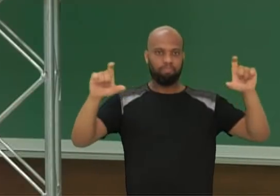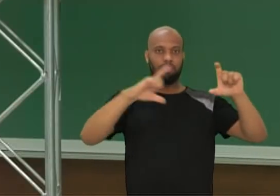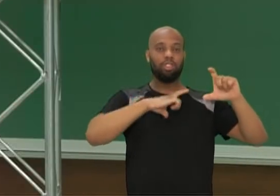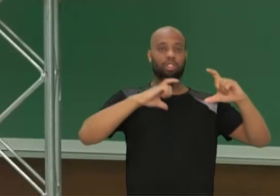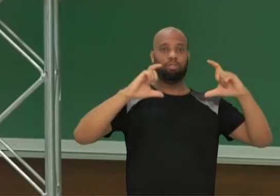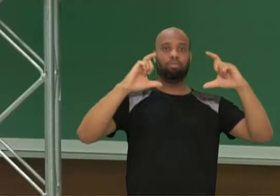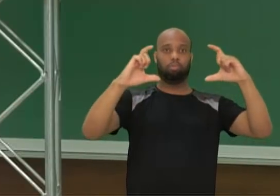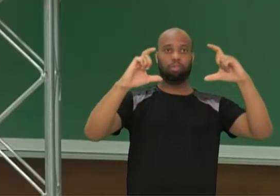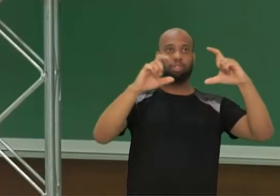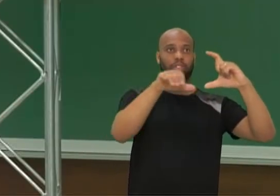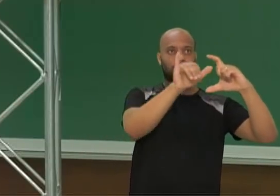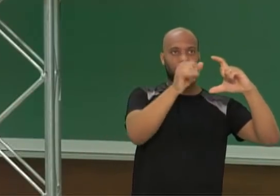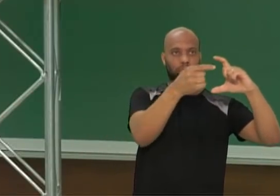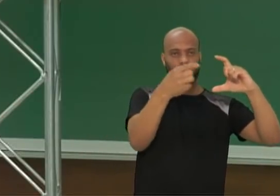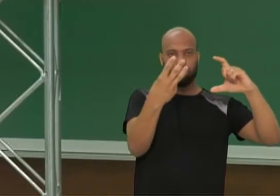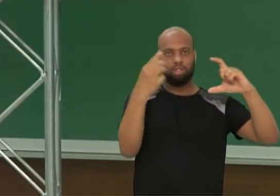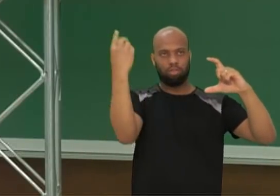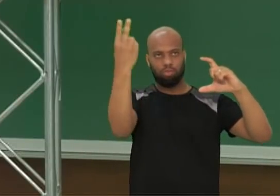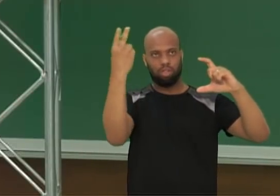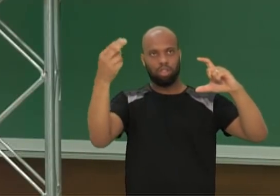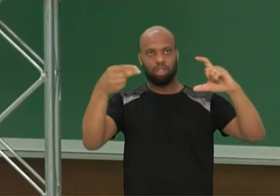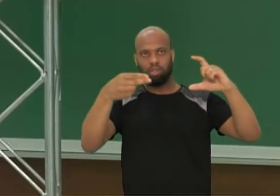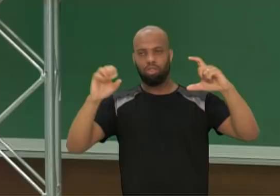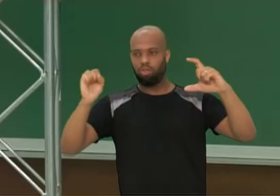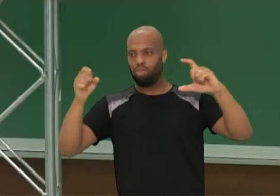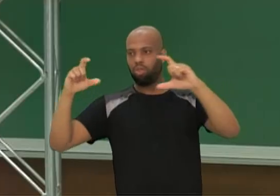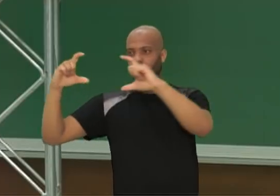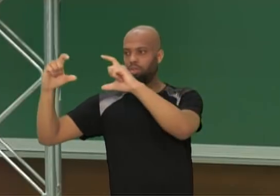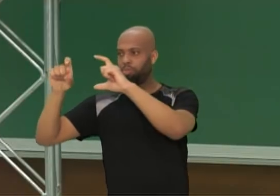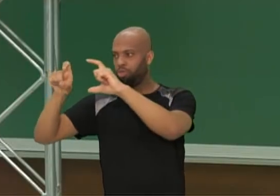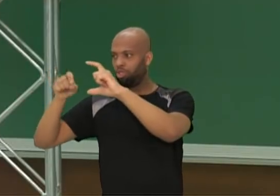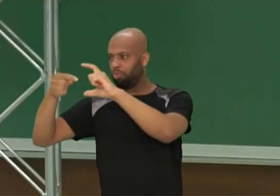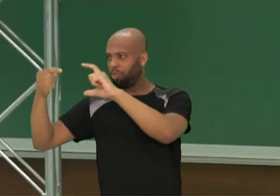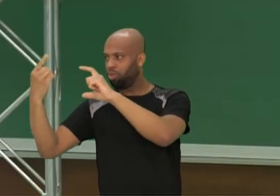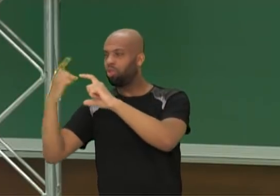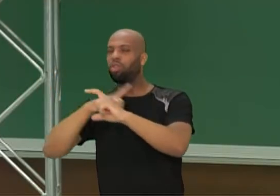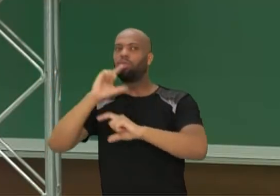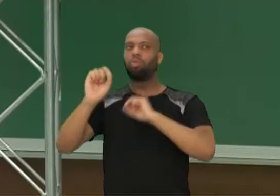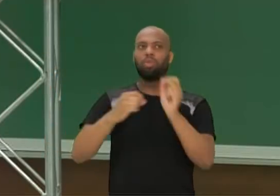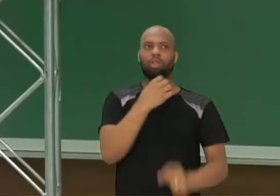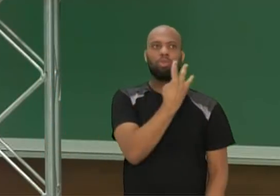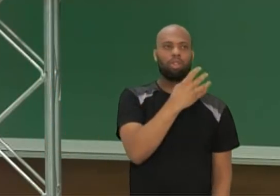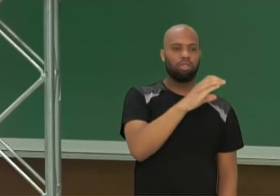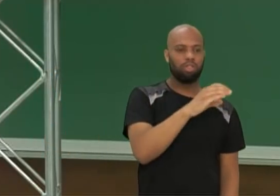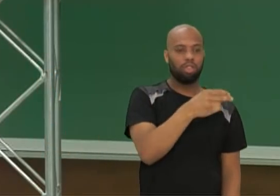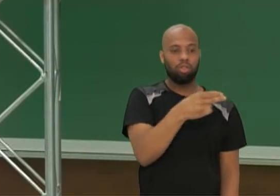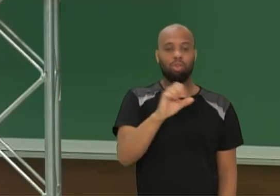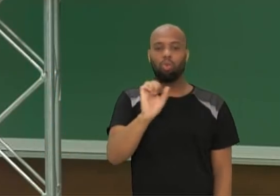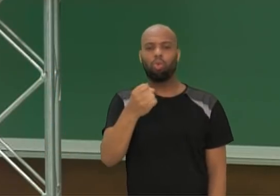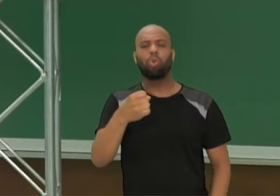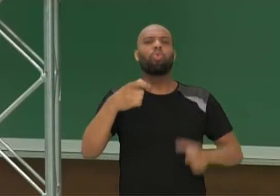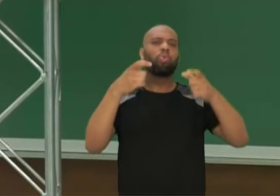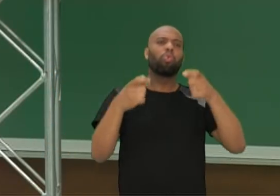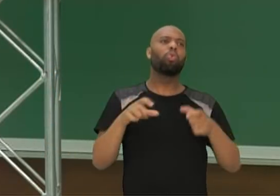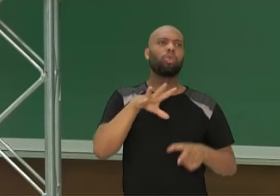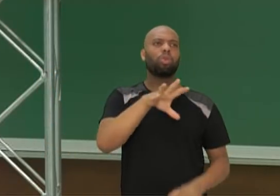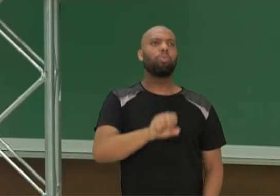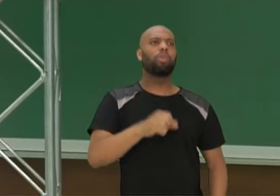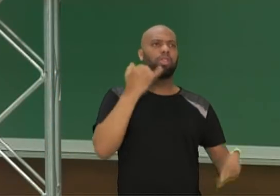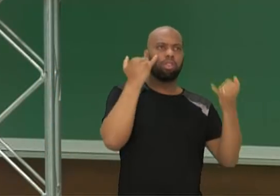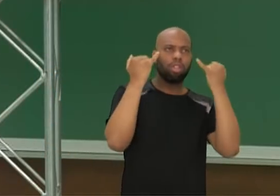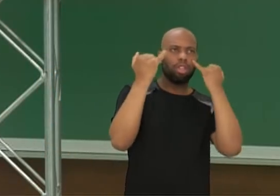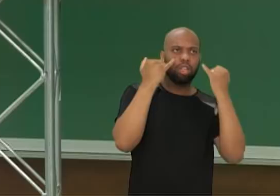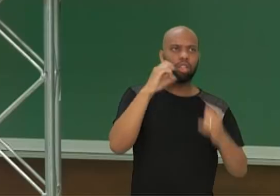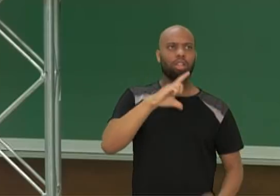menos 3 ao quadrado igual a 8x menos 1, nós temos o quê? Que o 4c vale 8. Da onde eu tirei isso? Eu